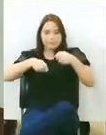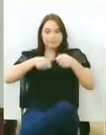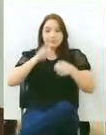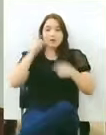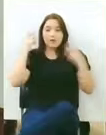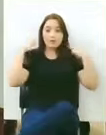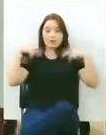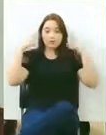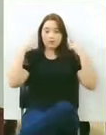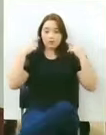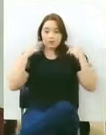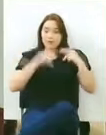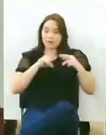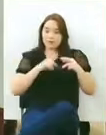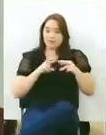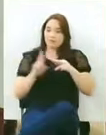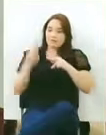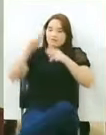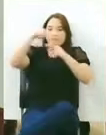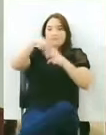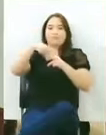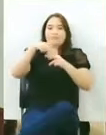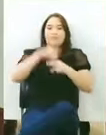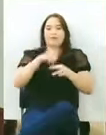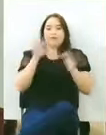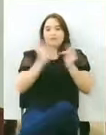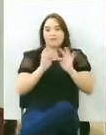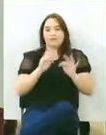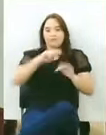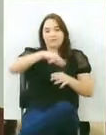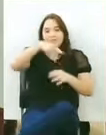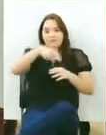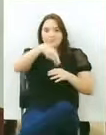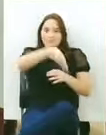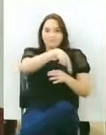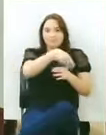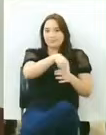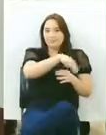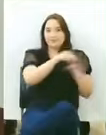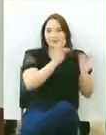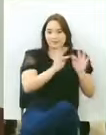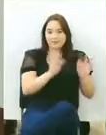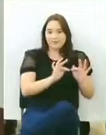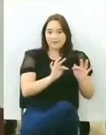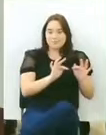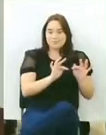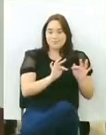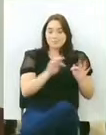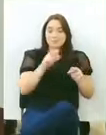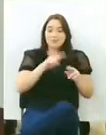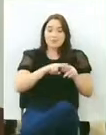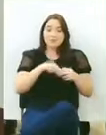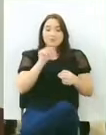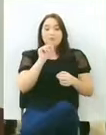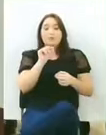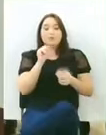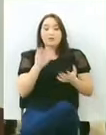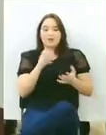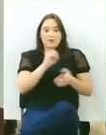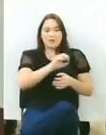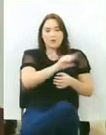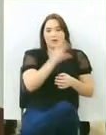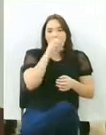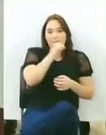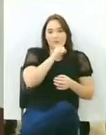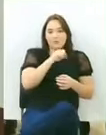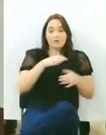puxaram, ela saiu e saiu como toda ovelha sai, saltitante e correndo o máximo possível por causa do susto